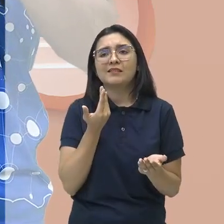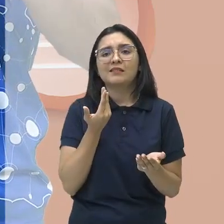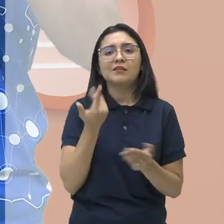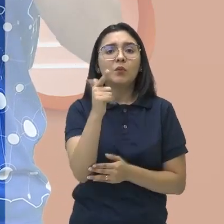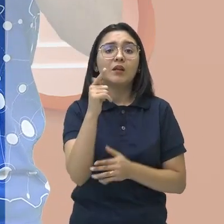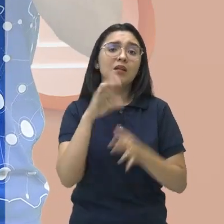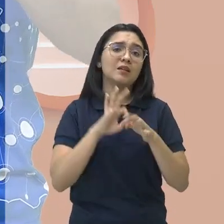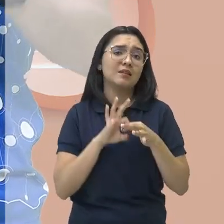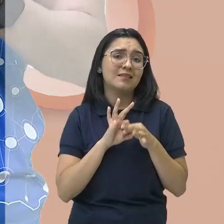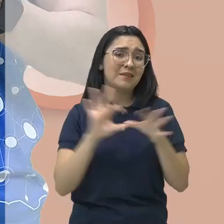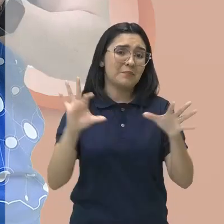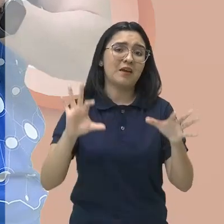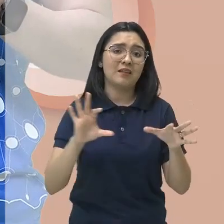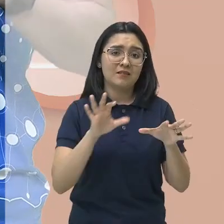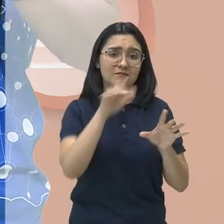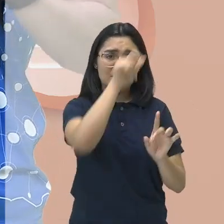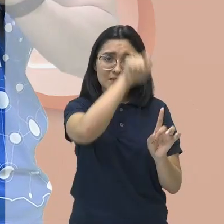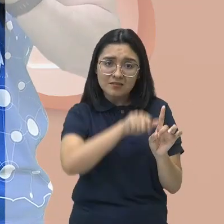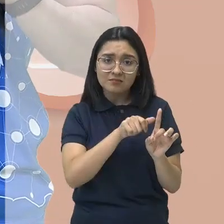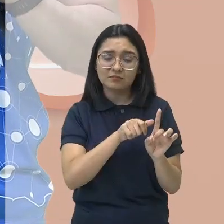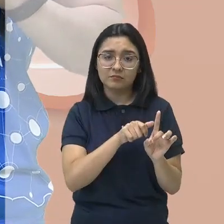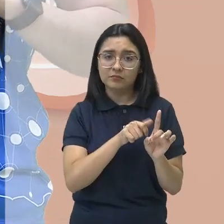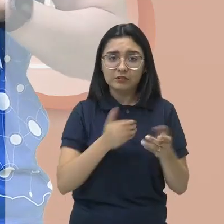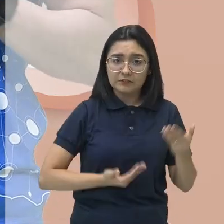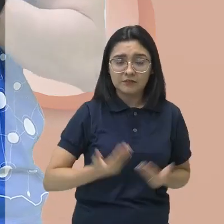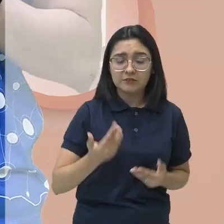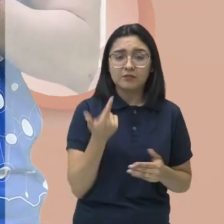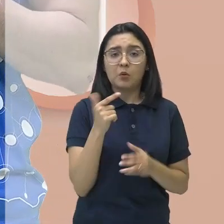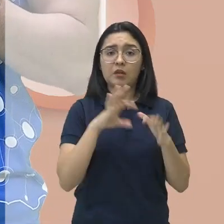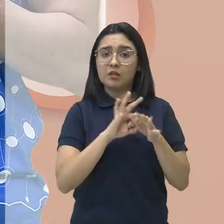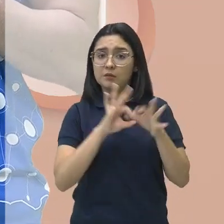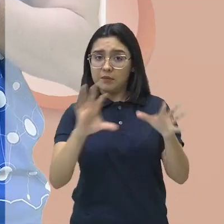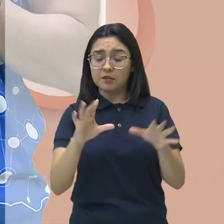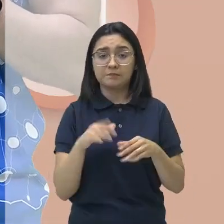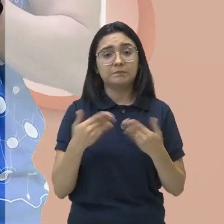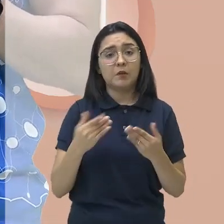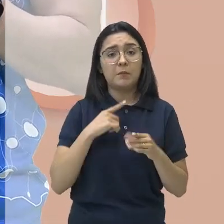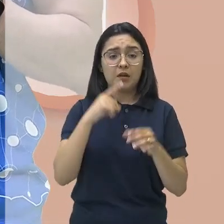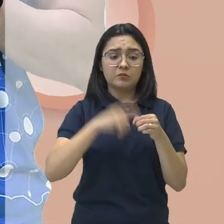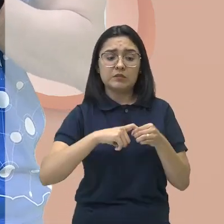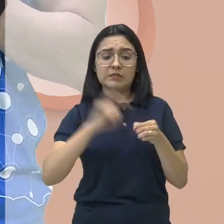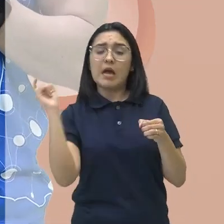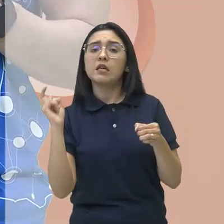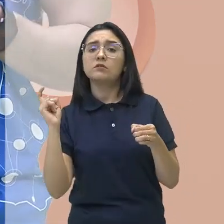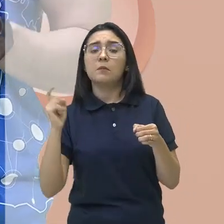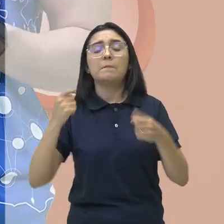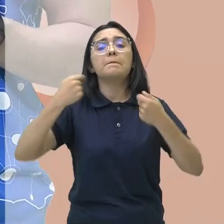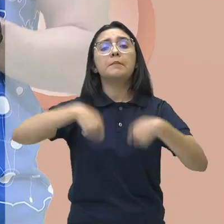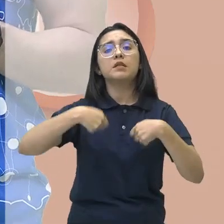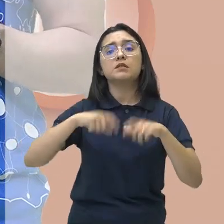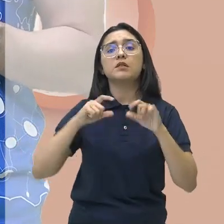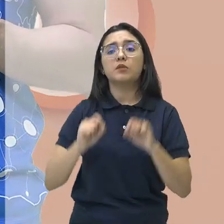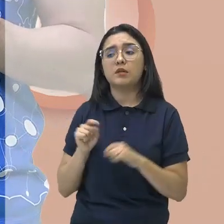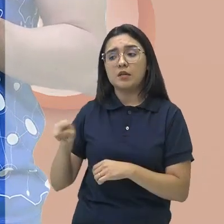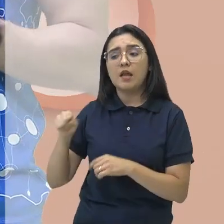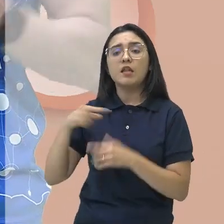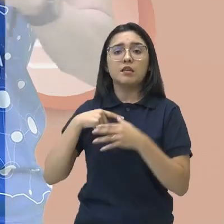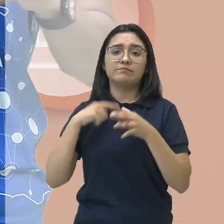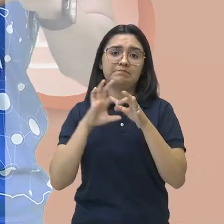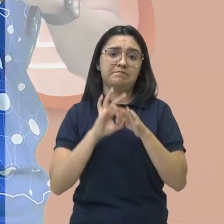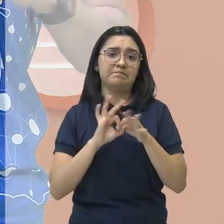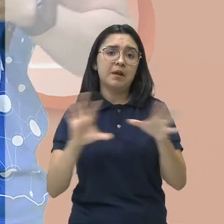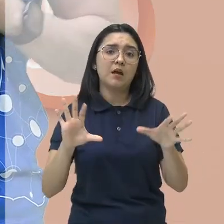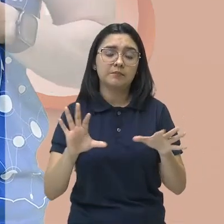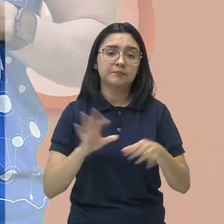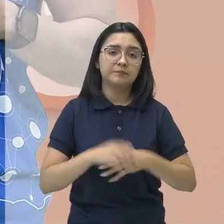realidade, eu diria que quase toda a sua liberdade, já que, até para deixar a terra do senhor feudal, eles precisam ali da autorização.